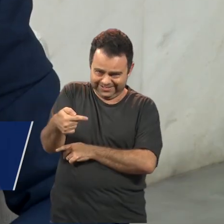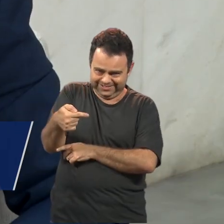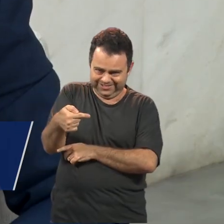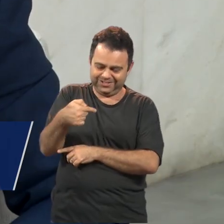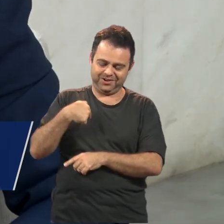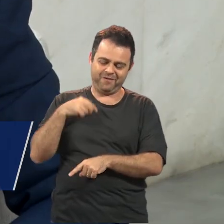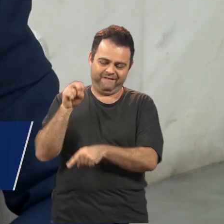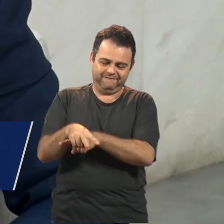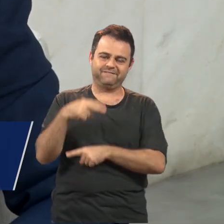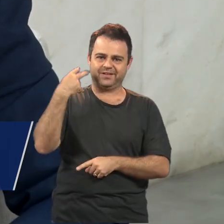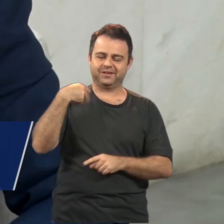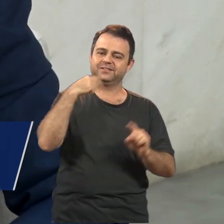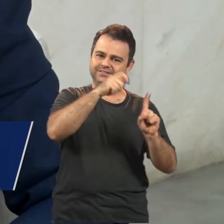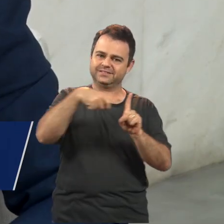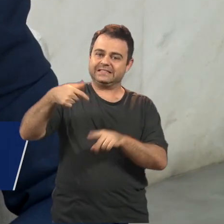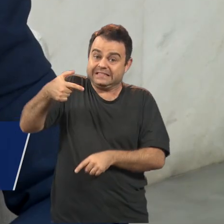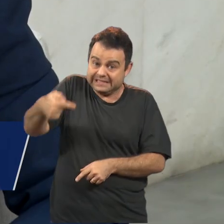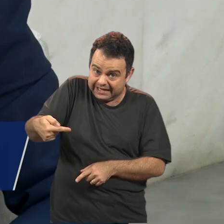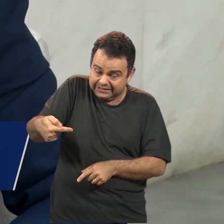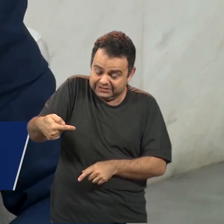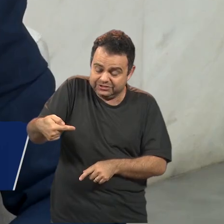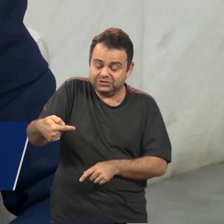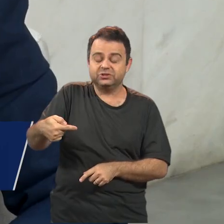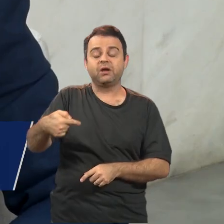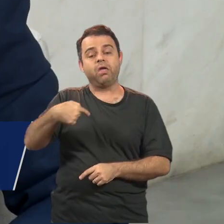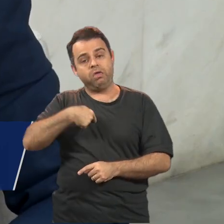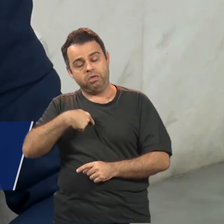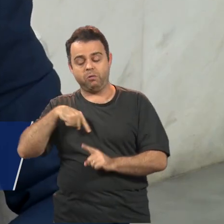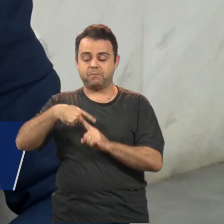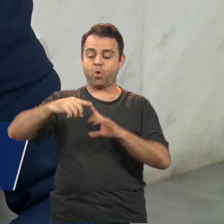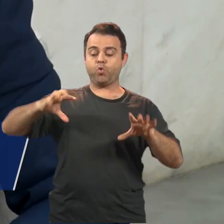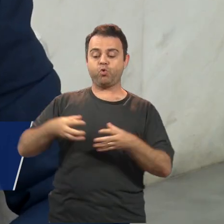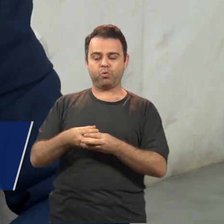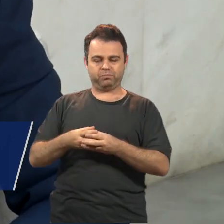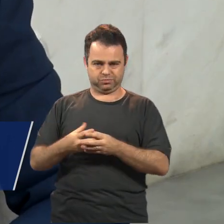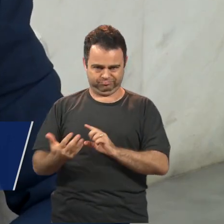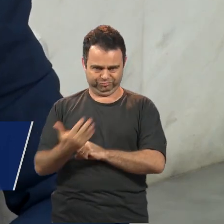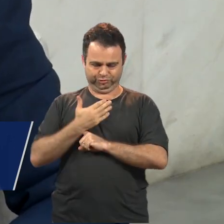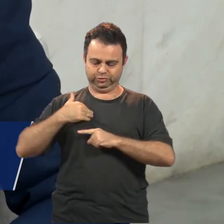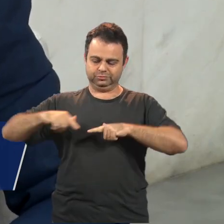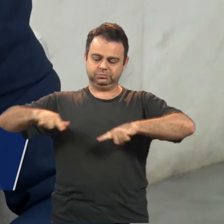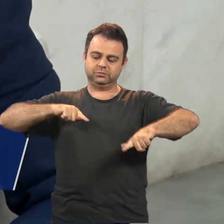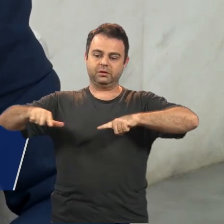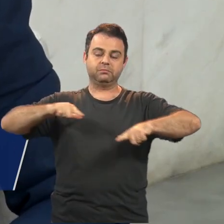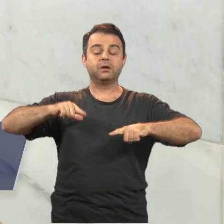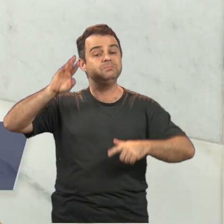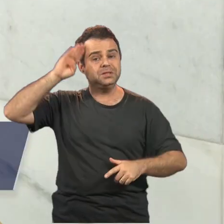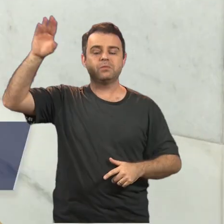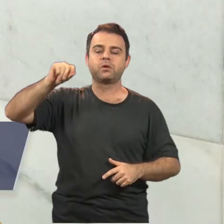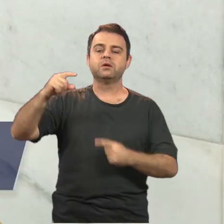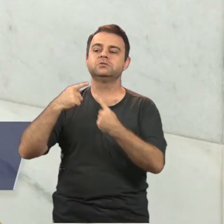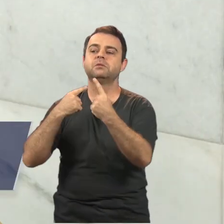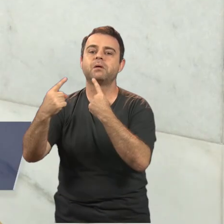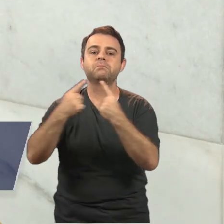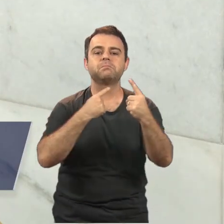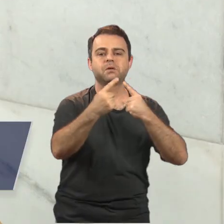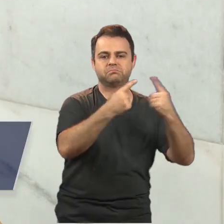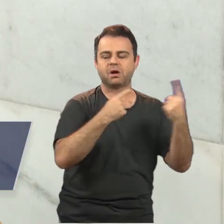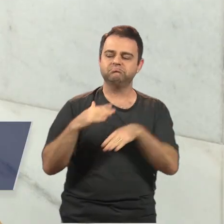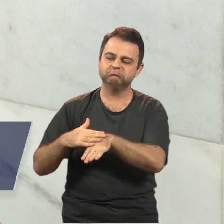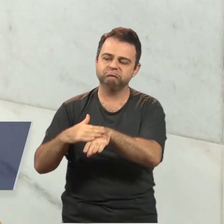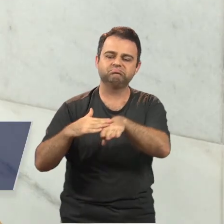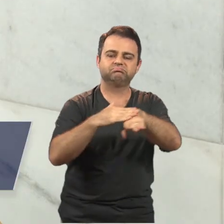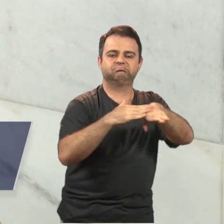que o melhor caminho para se resolver, para trazer soluções de fato efetivas, é o diálogo. Com certeza. Bom, e